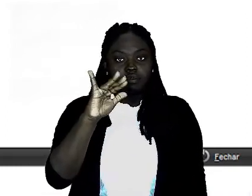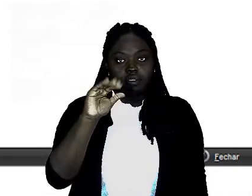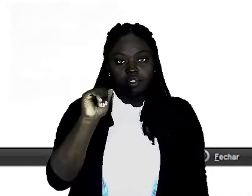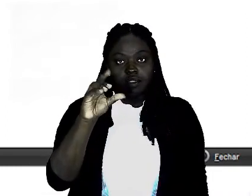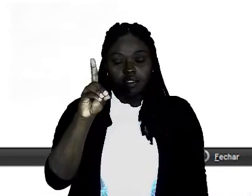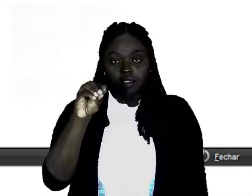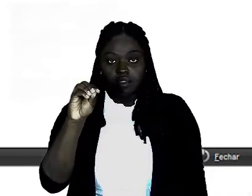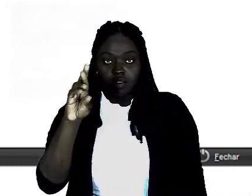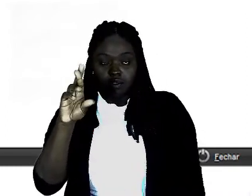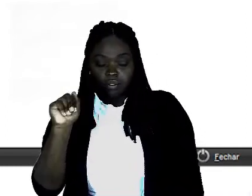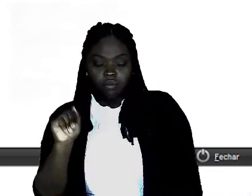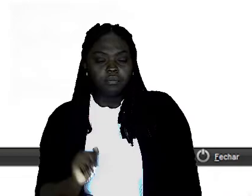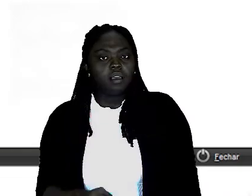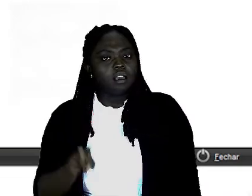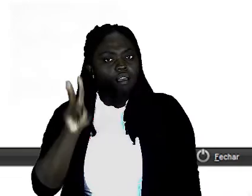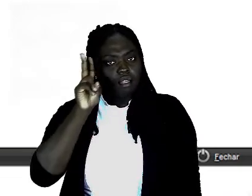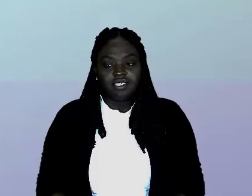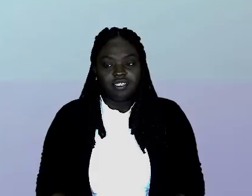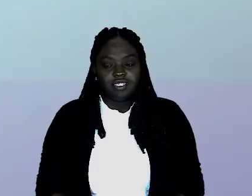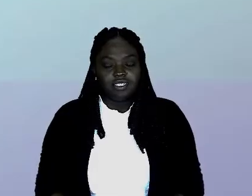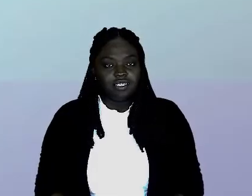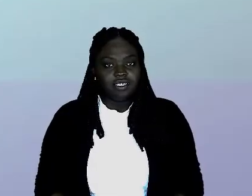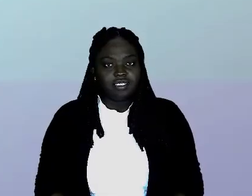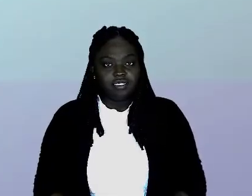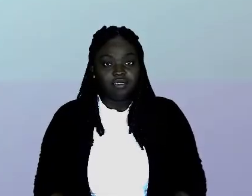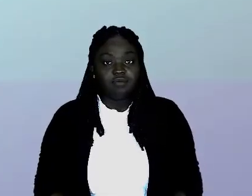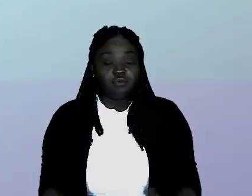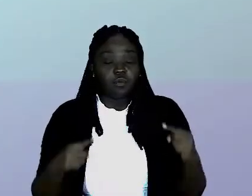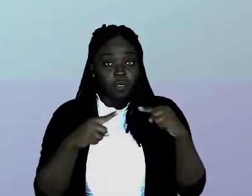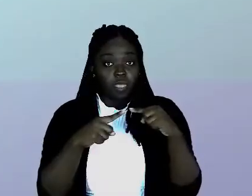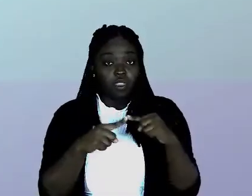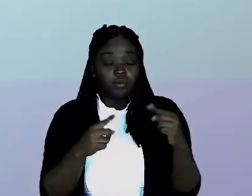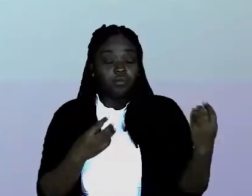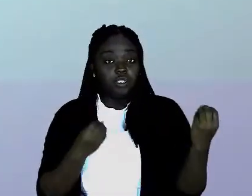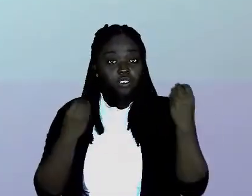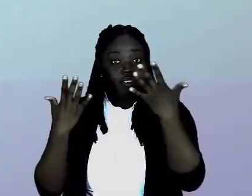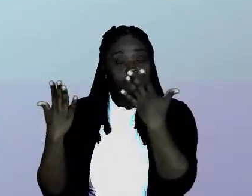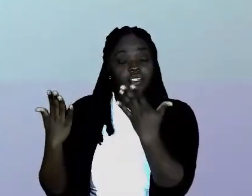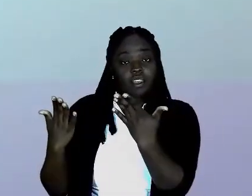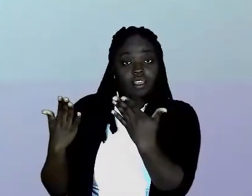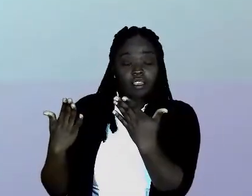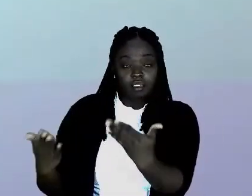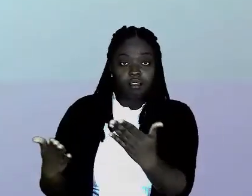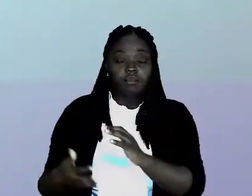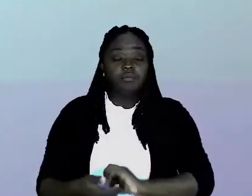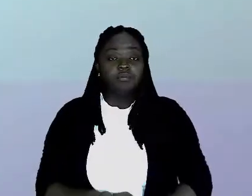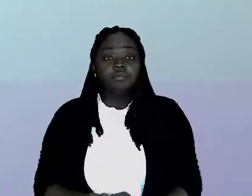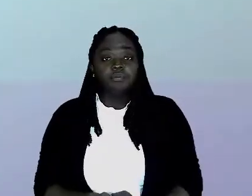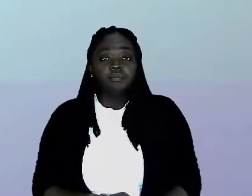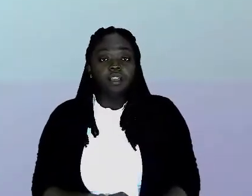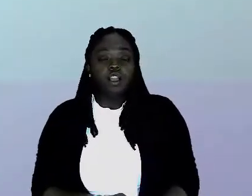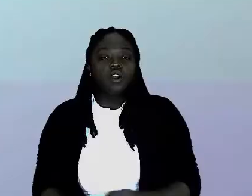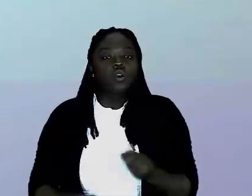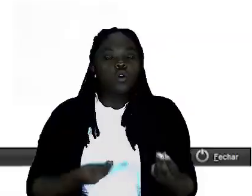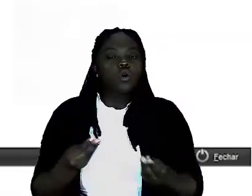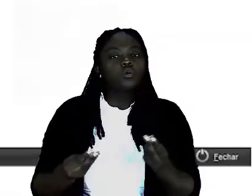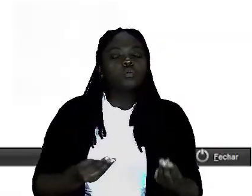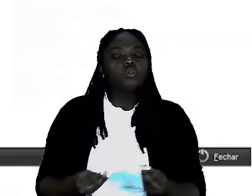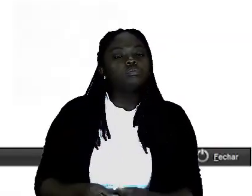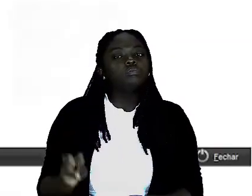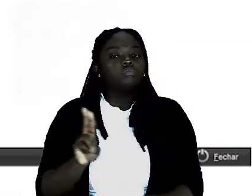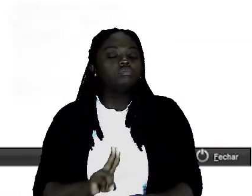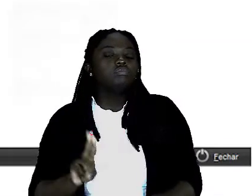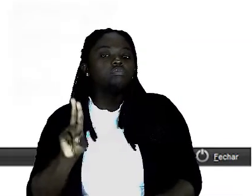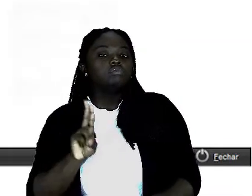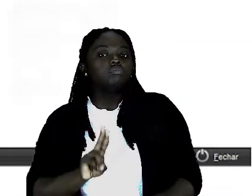os dados ao final. O tipo de entrega regularização da omissão somente é